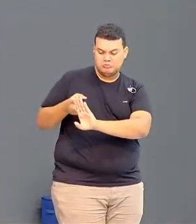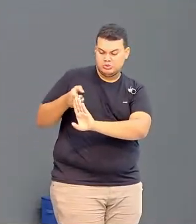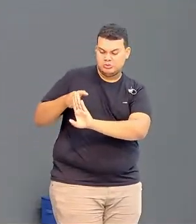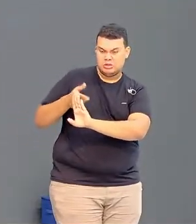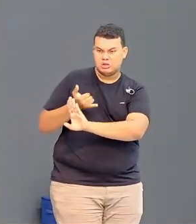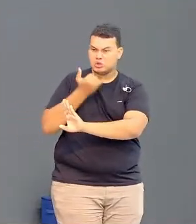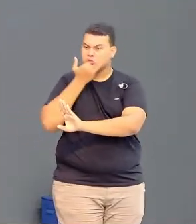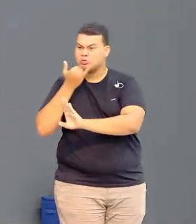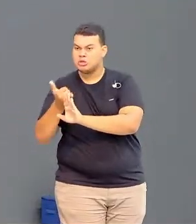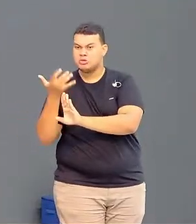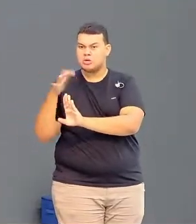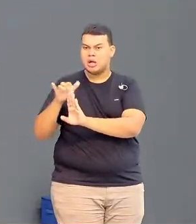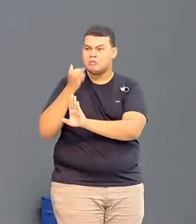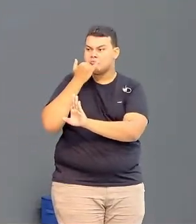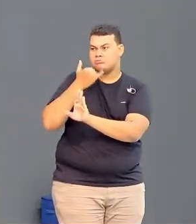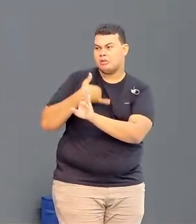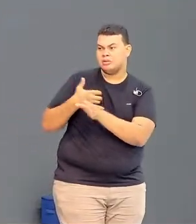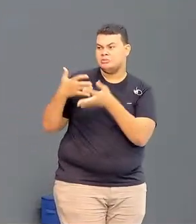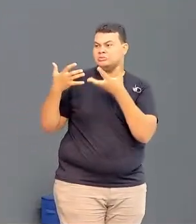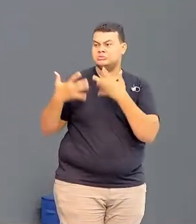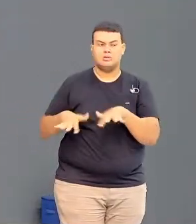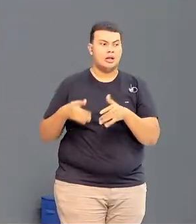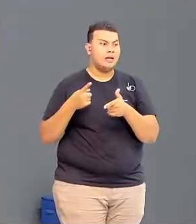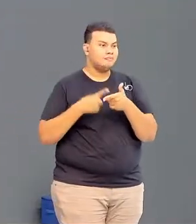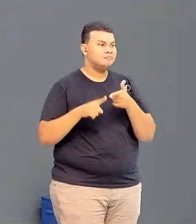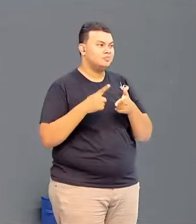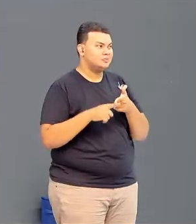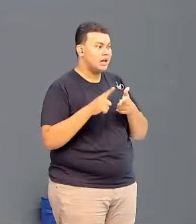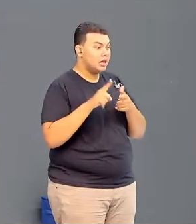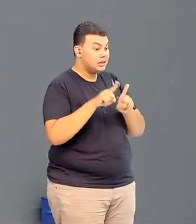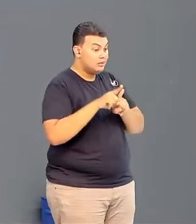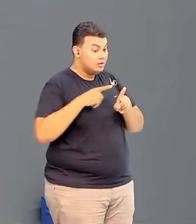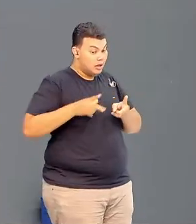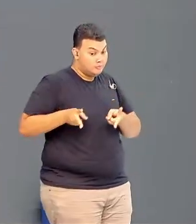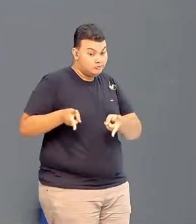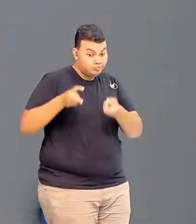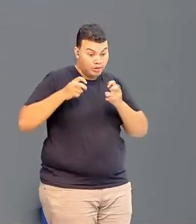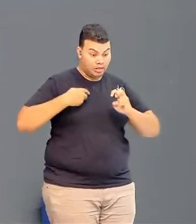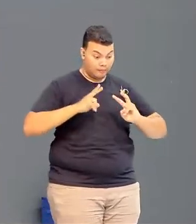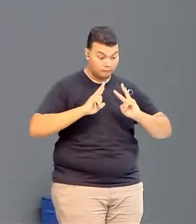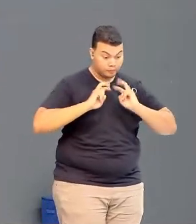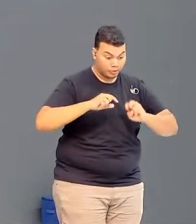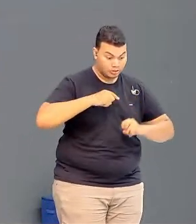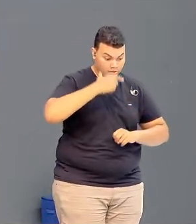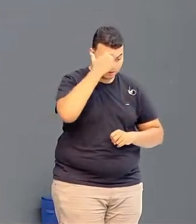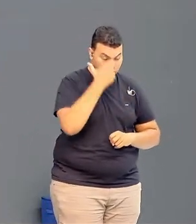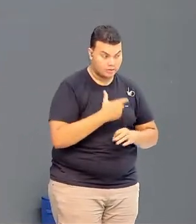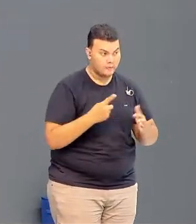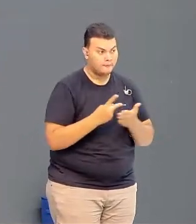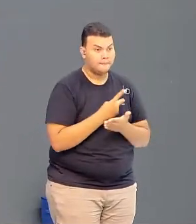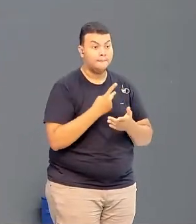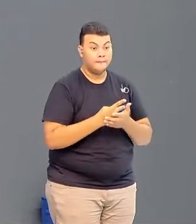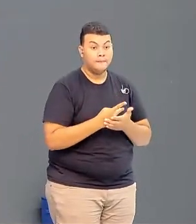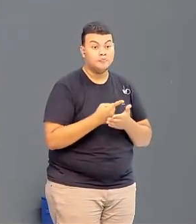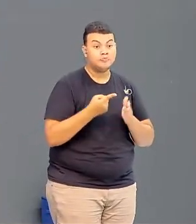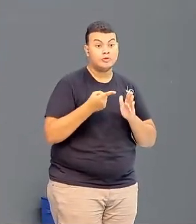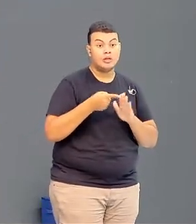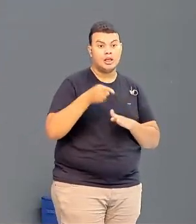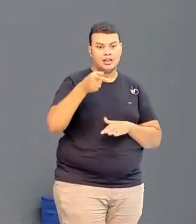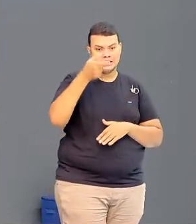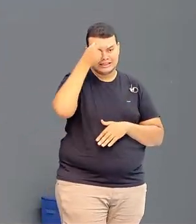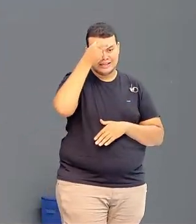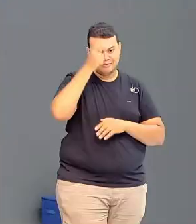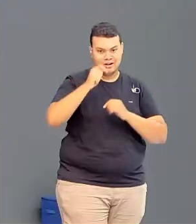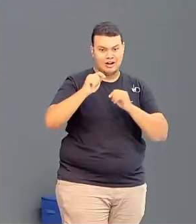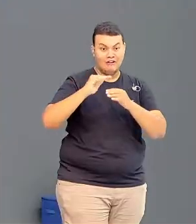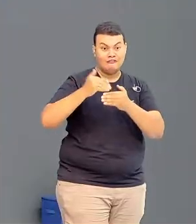perdão, perdoar, conceder perdão, reconhecer que errou. E o nosso inimigo está aqui de fora dizendo: